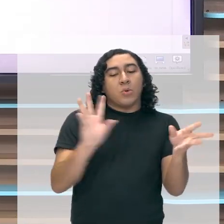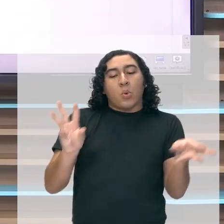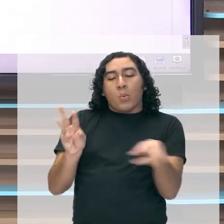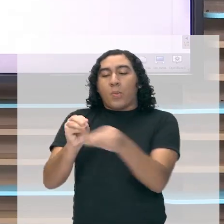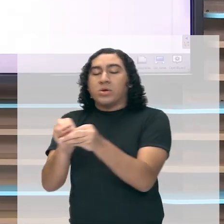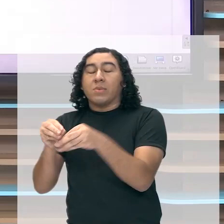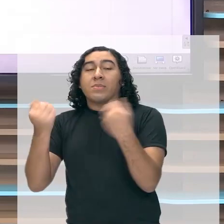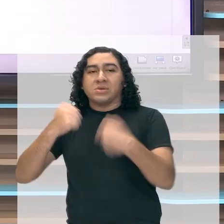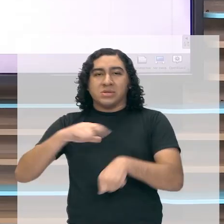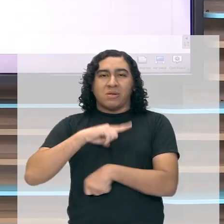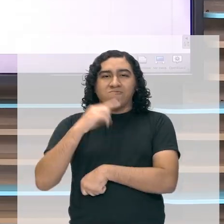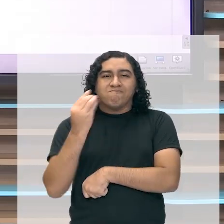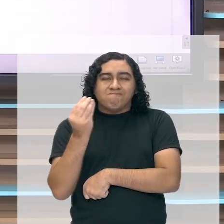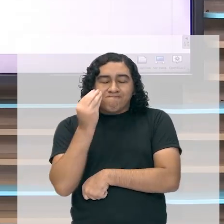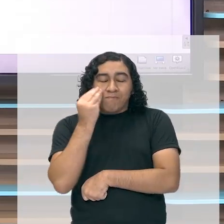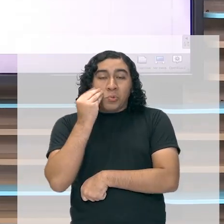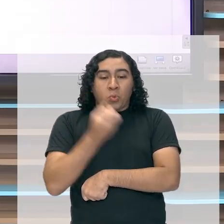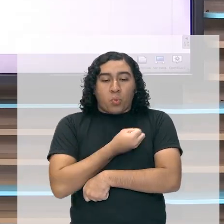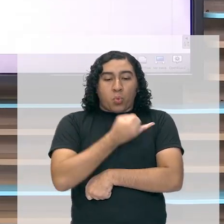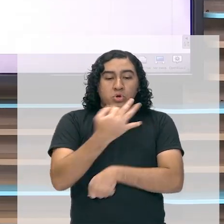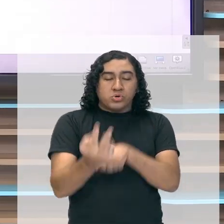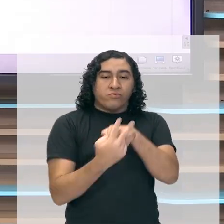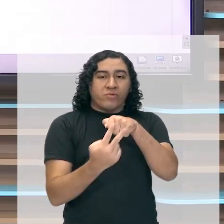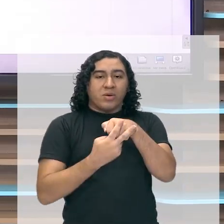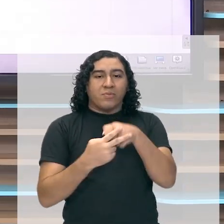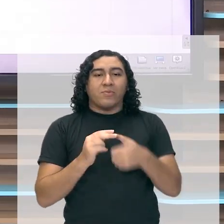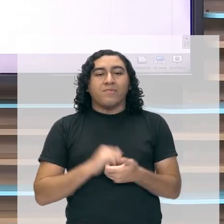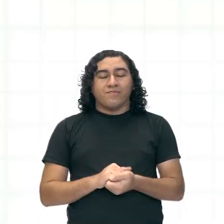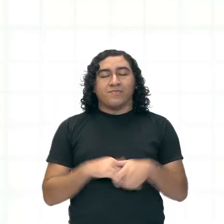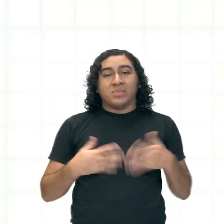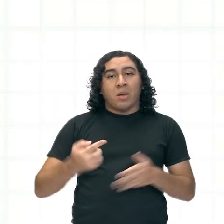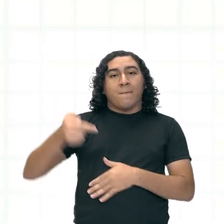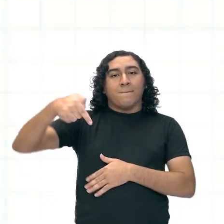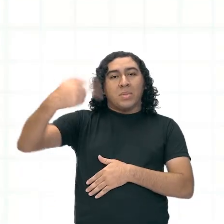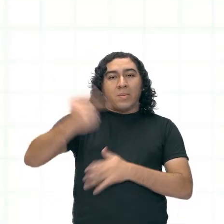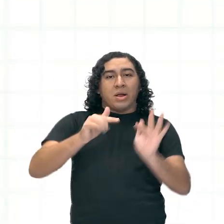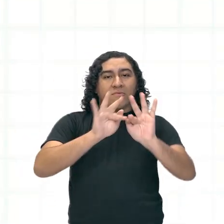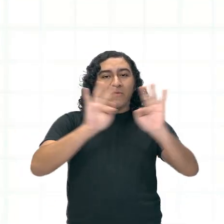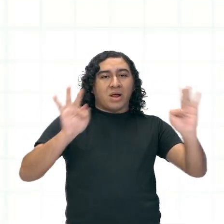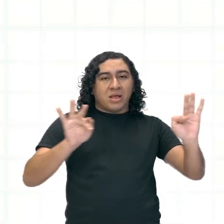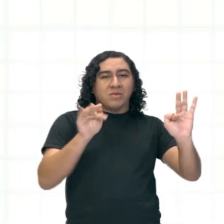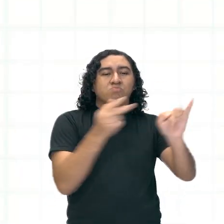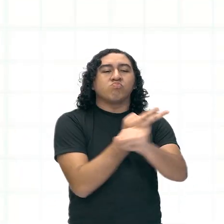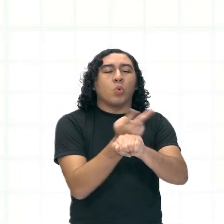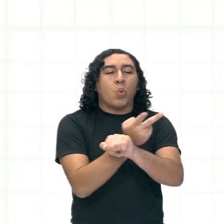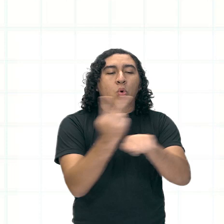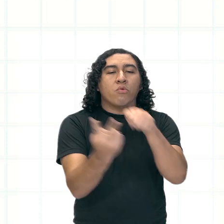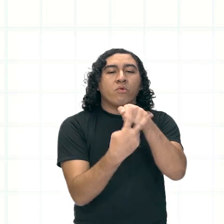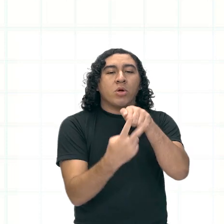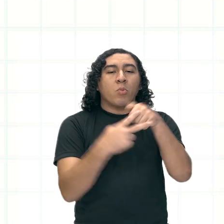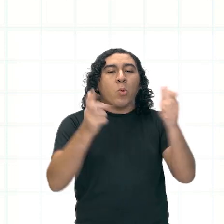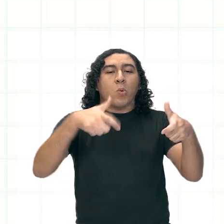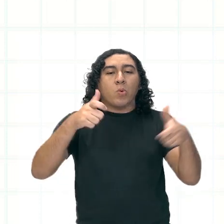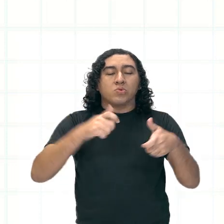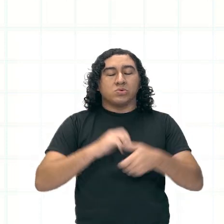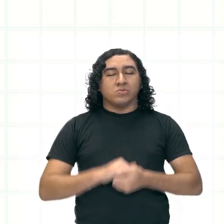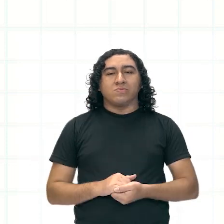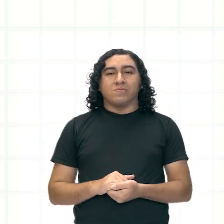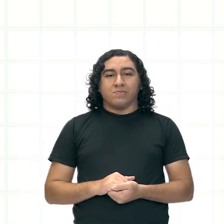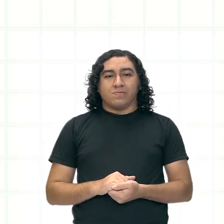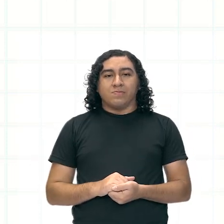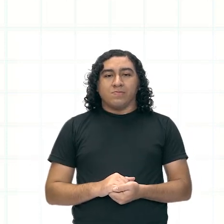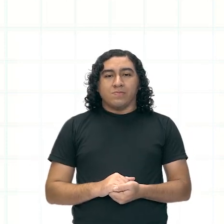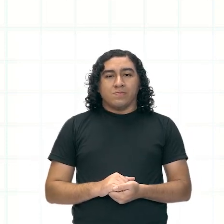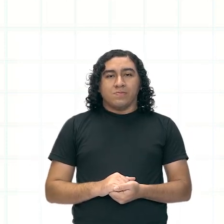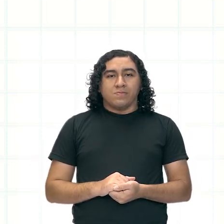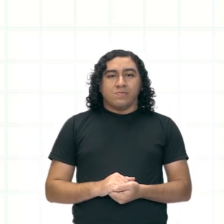compostos, temos que contar a quantidade de verbos. Então, vamos contar aqui do primeiro enunciado. Olha só. Estamos felizes com